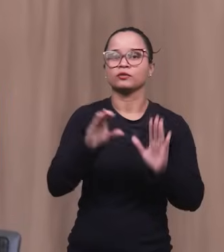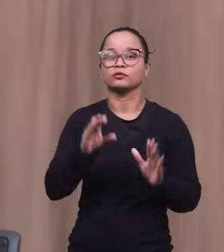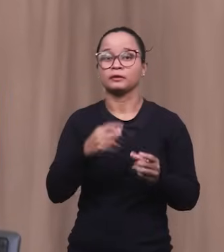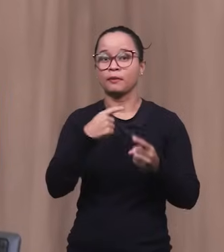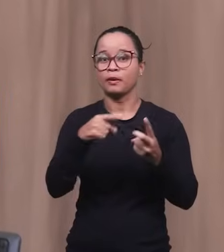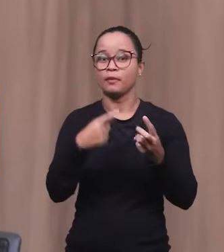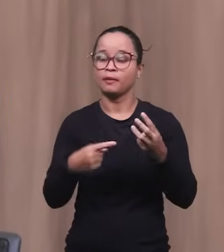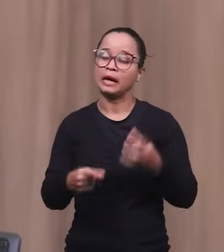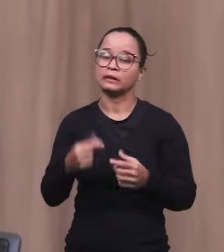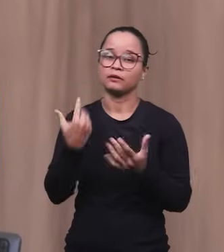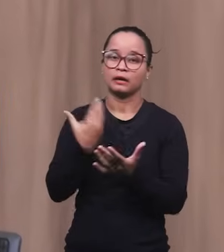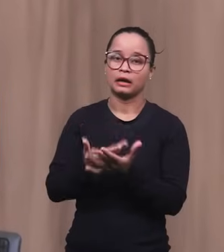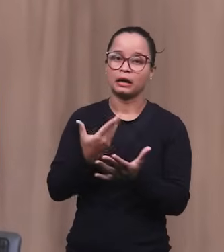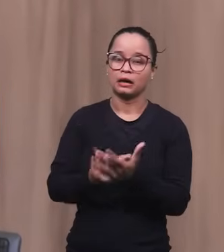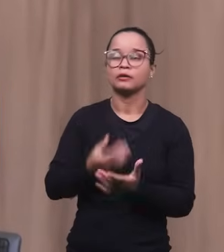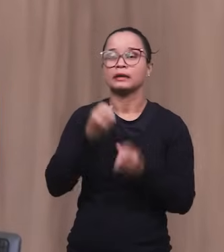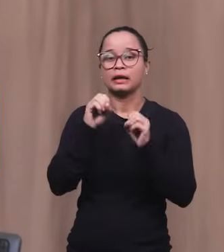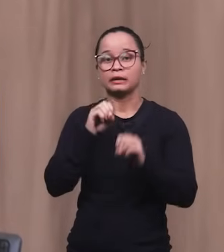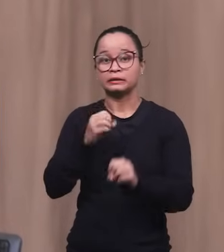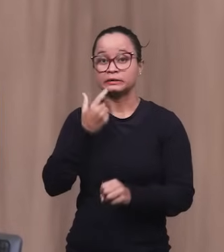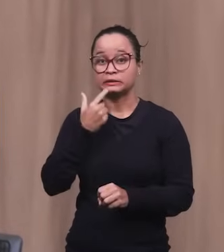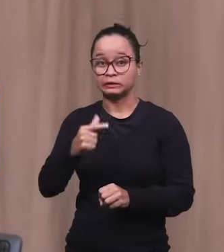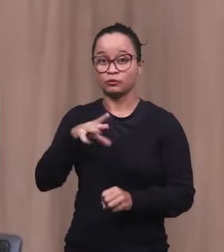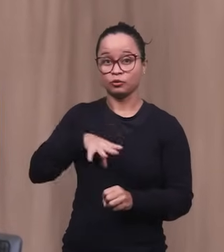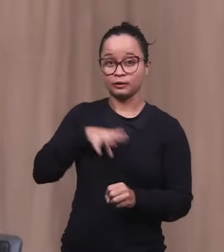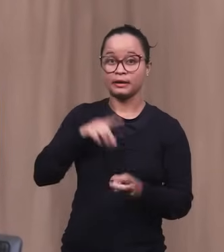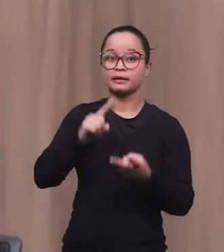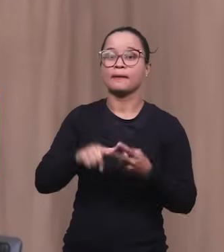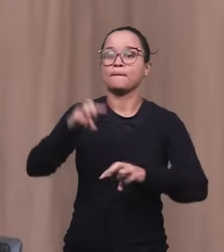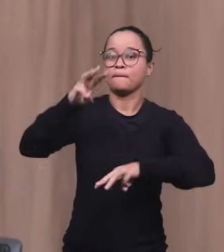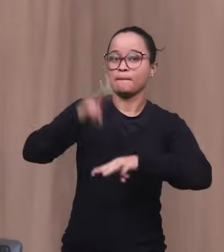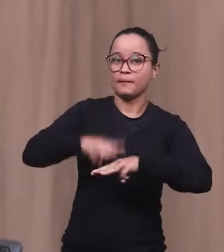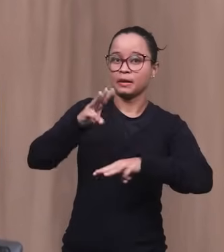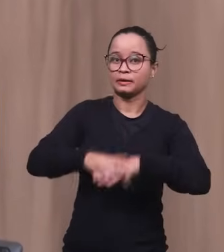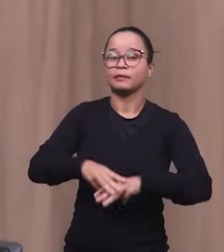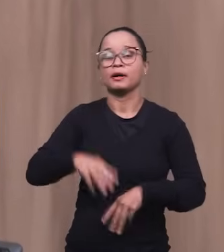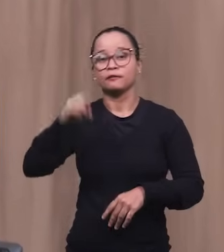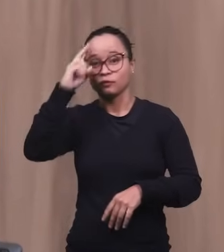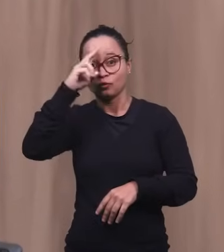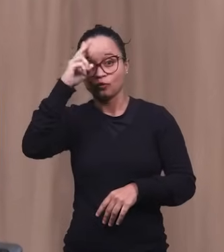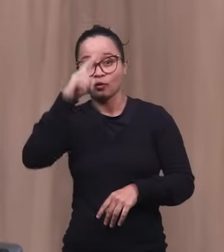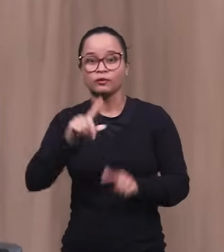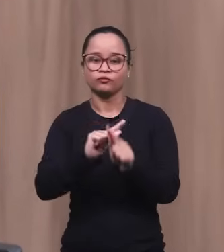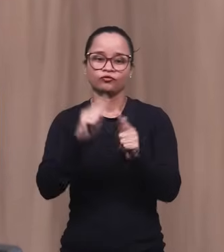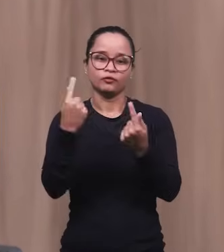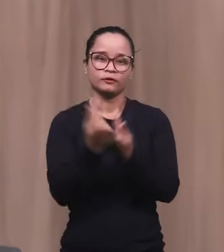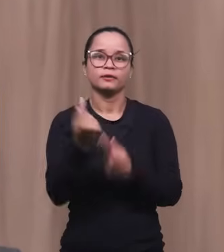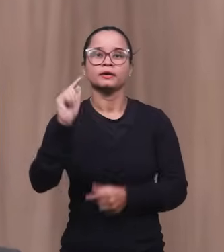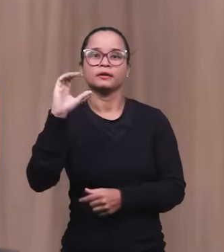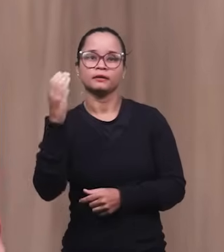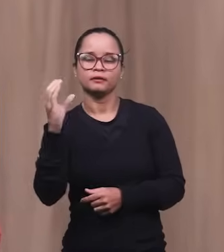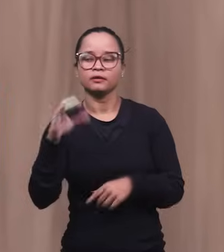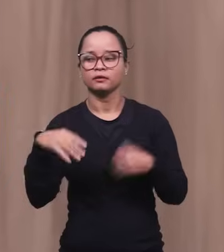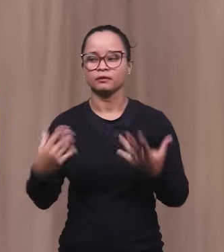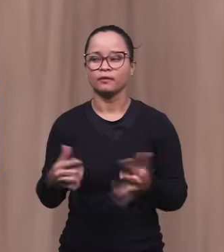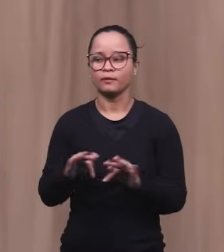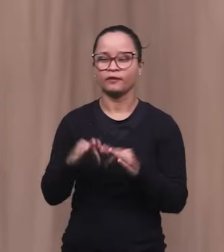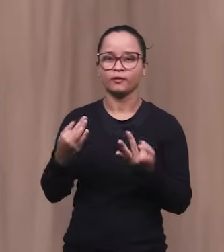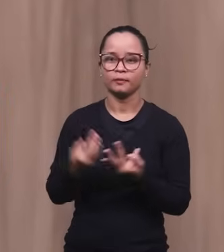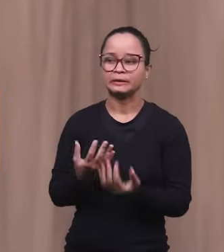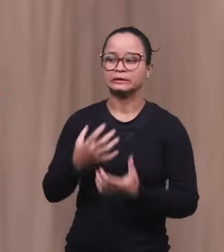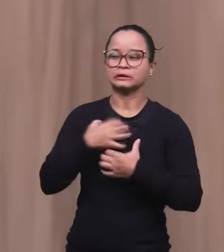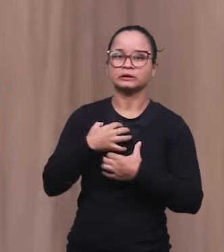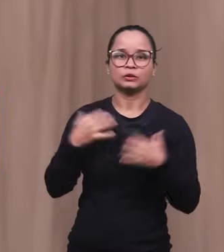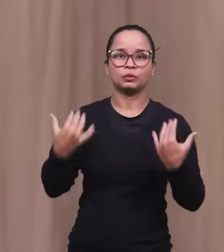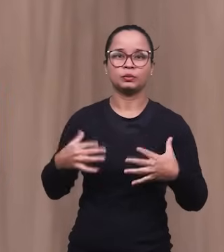curriculares. Então, ele vai ter aula de língua portuguesa, ele vai ter aula de matemática, história, geografia e ciências. Isso para a família já é um